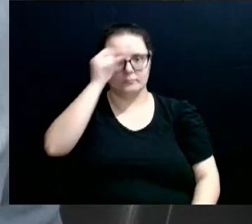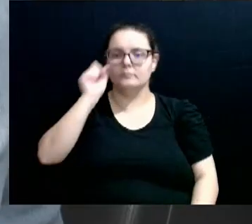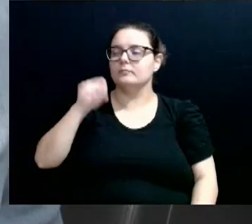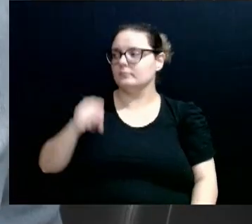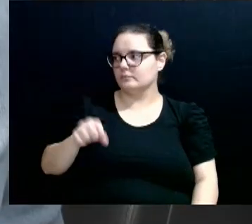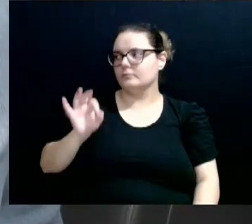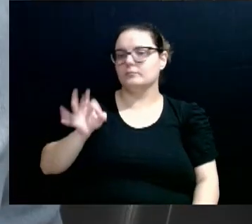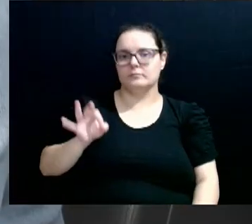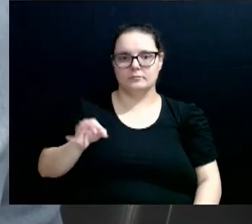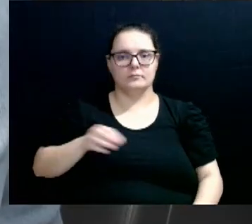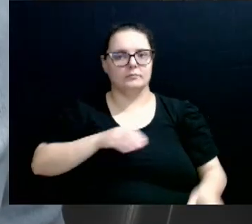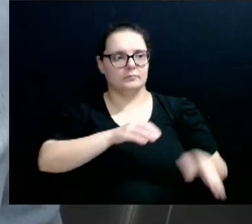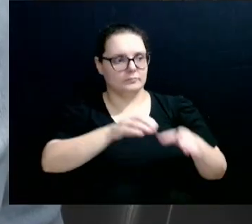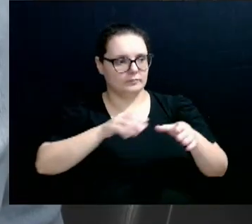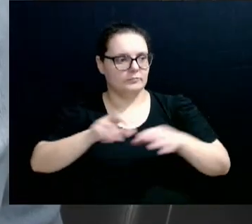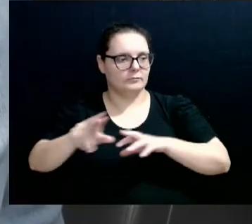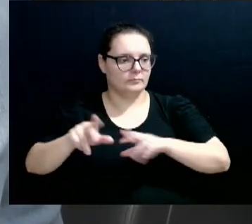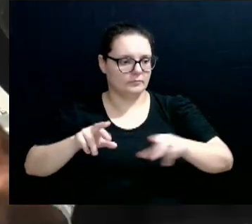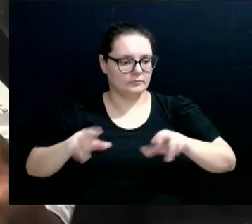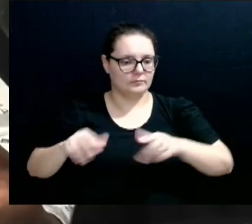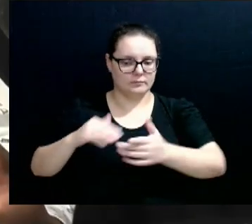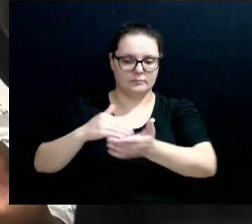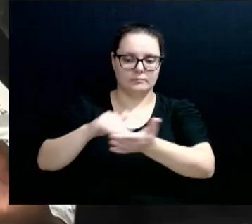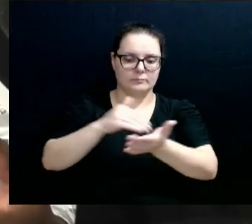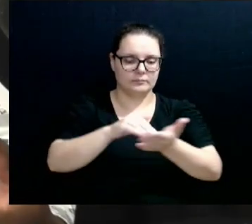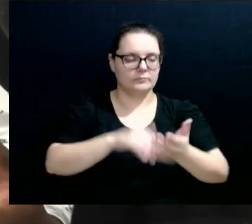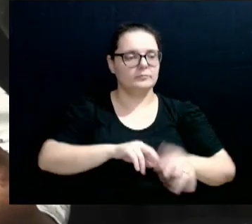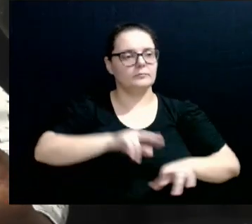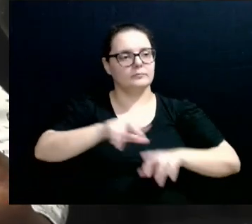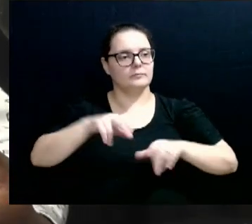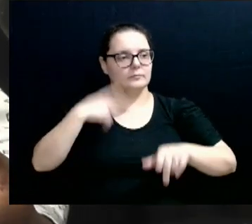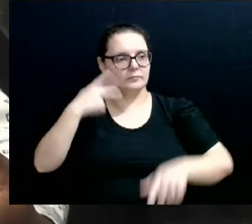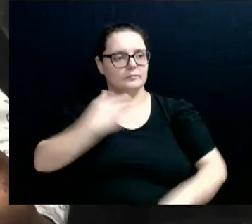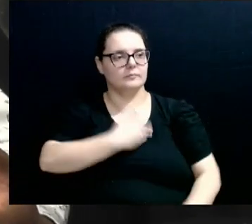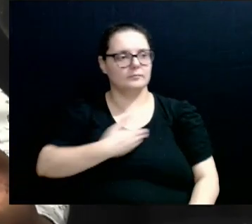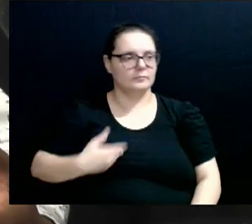coordena as diferentes pastas, as diferentes políticas públicas do município. Sim.